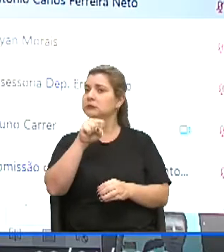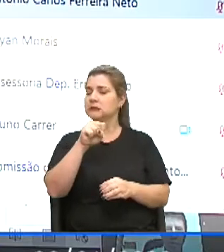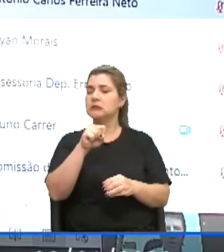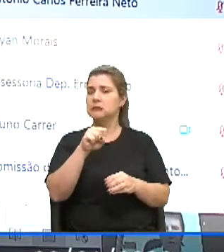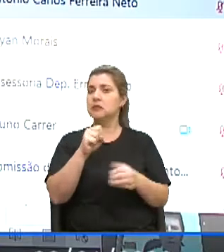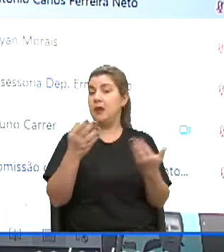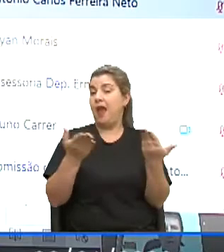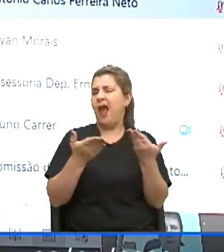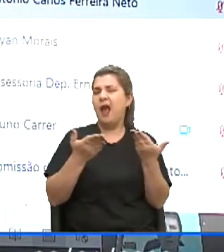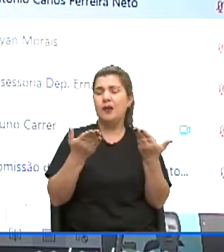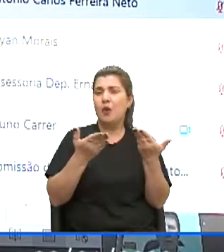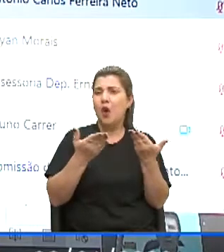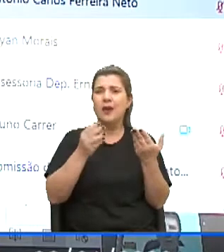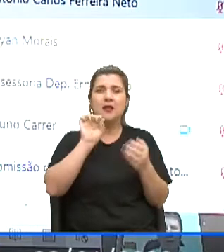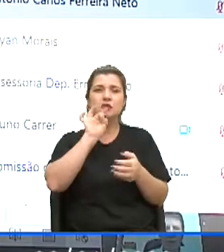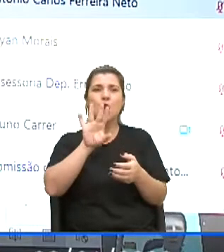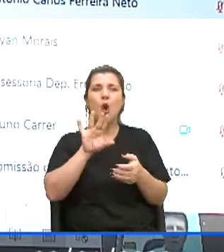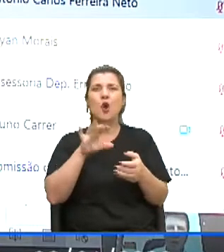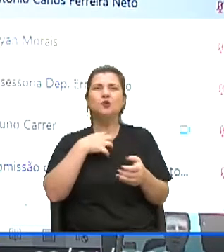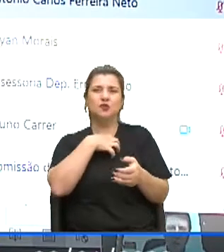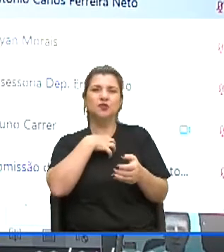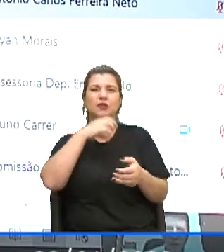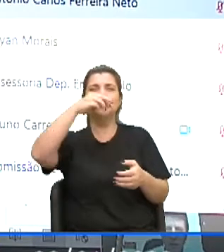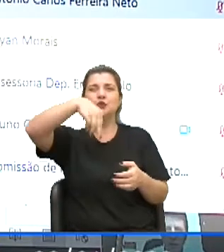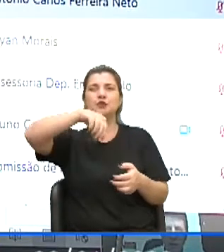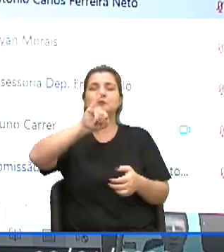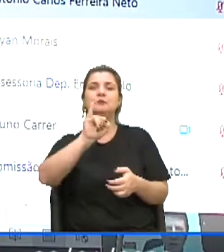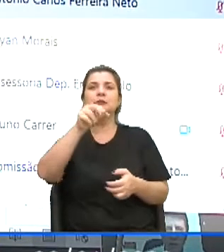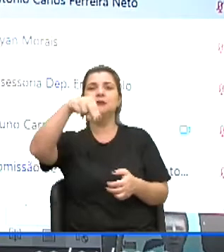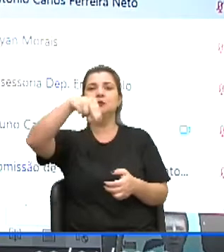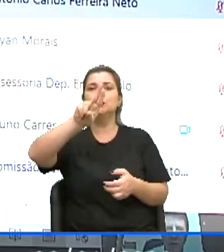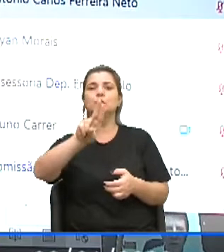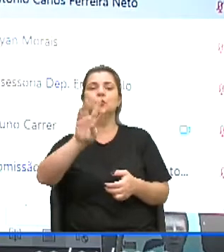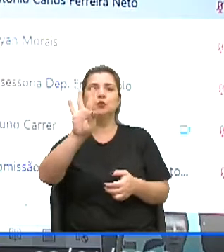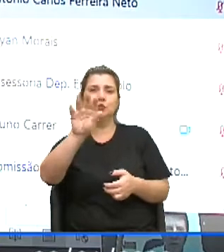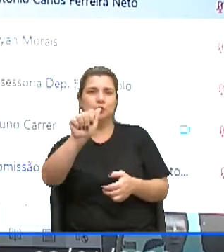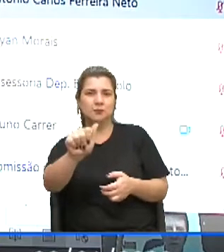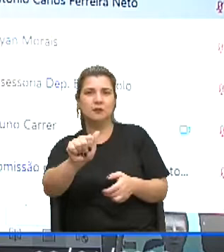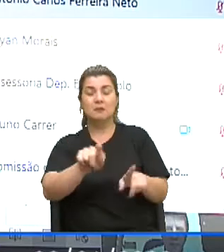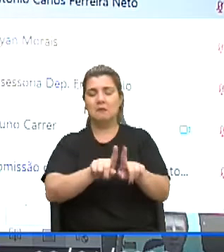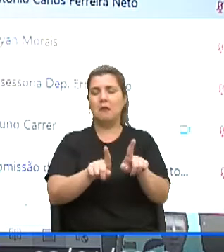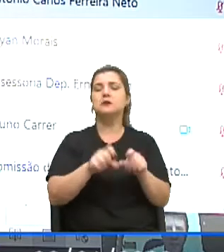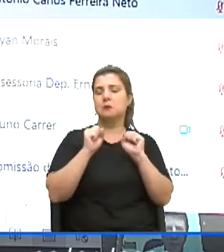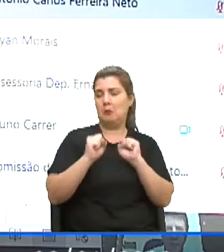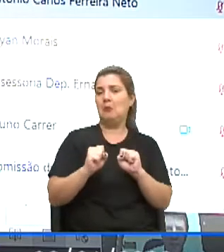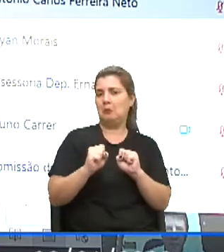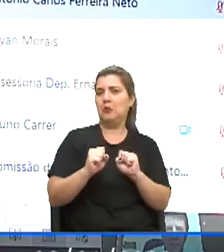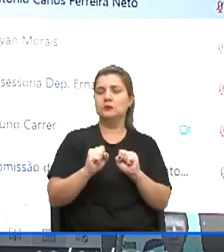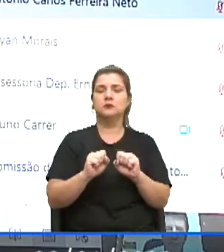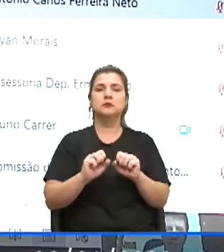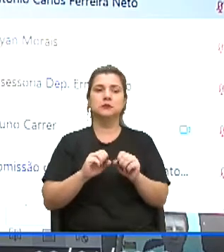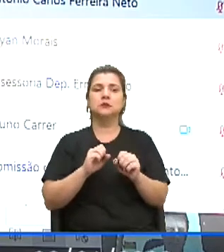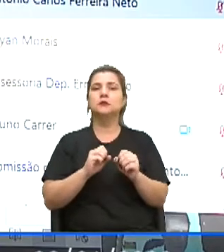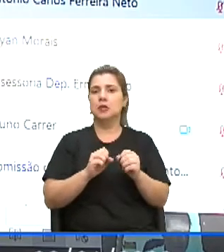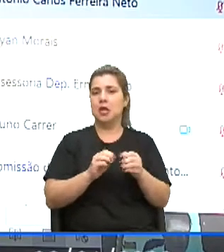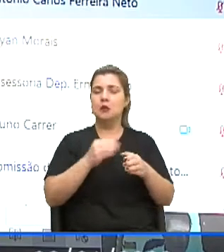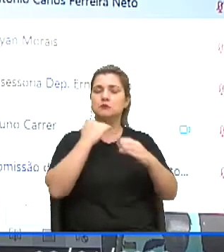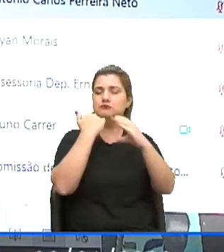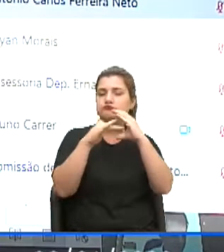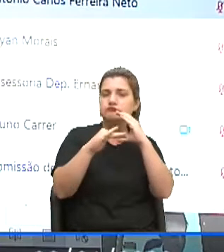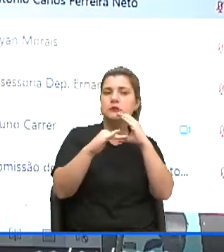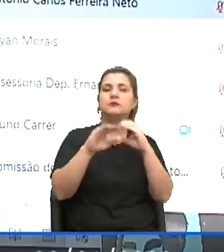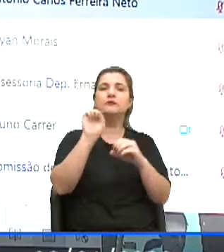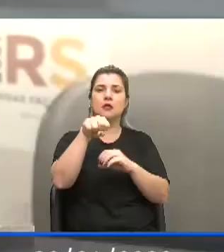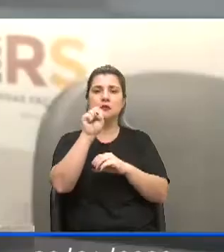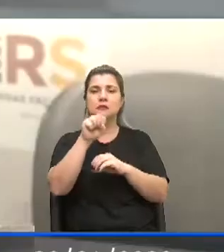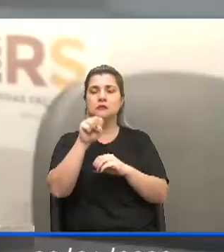em forma de minuta apresentando aqui, sim, depois em seguida a gente pode encaminhar, sim. Acabou de finalizar, queremos ouvir justamente para